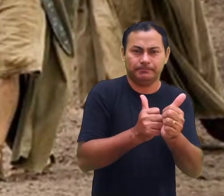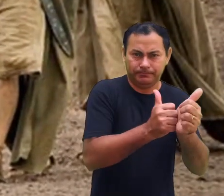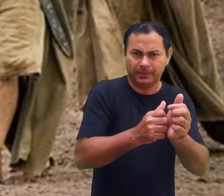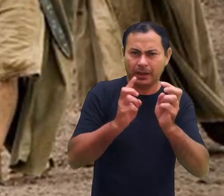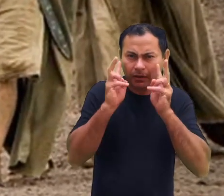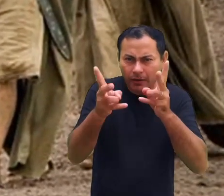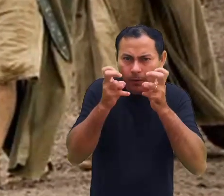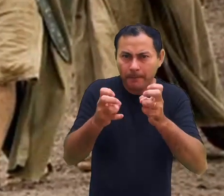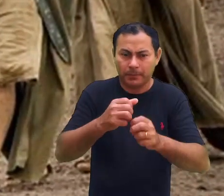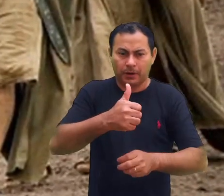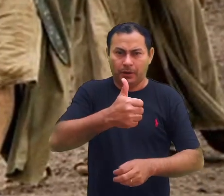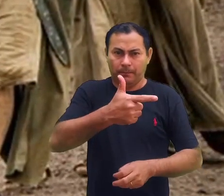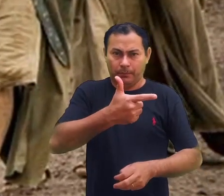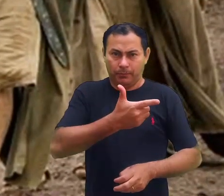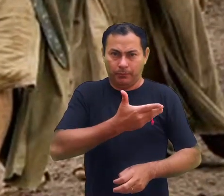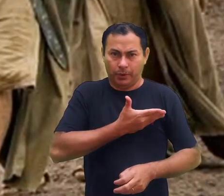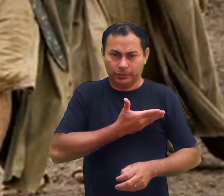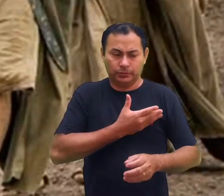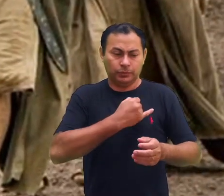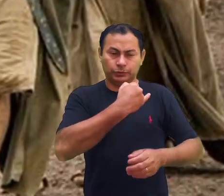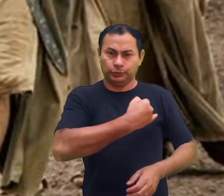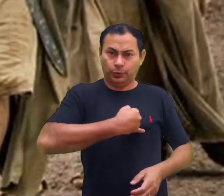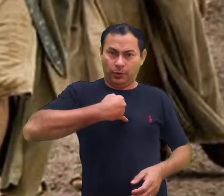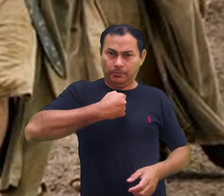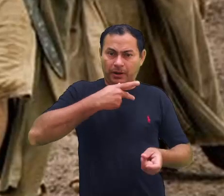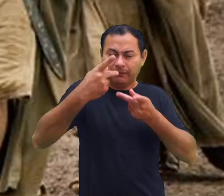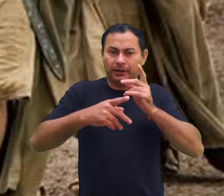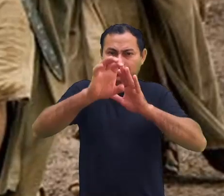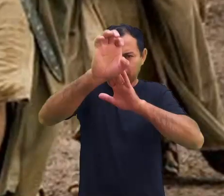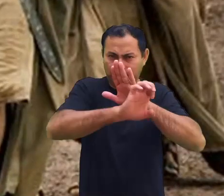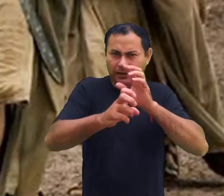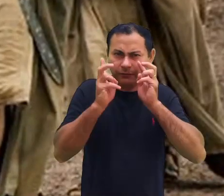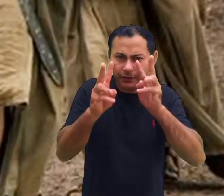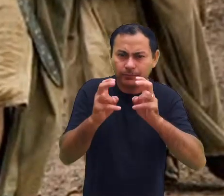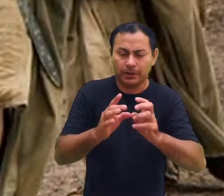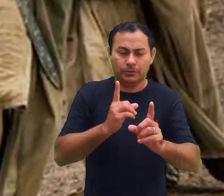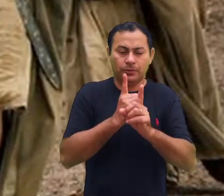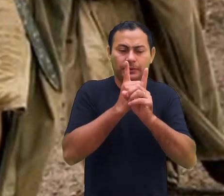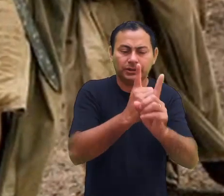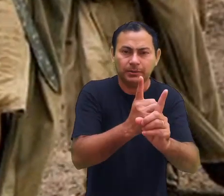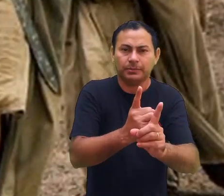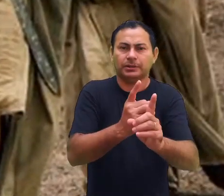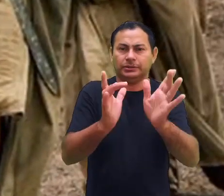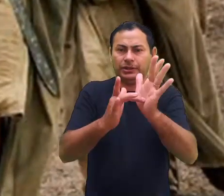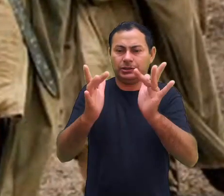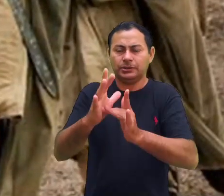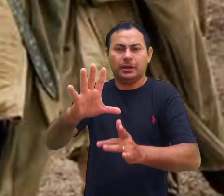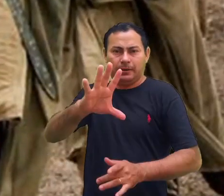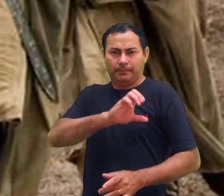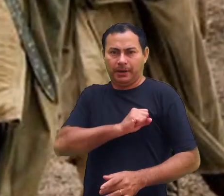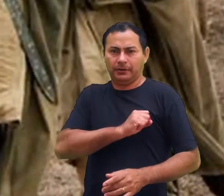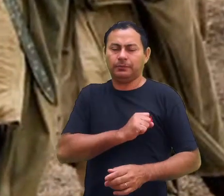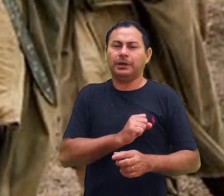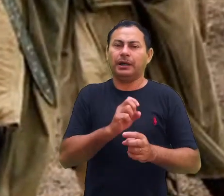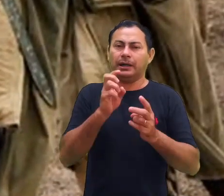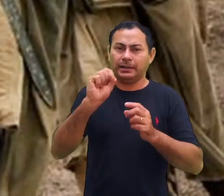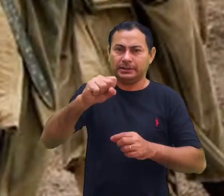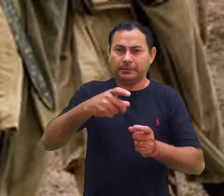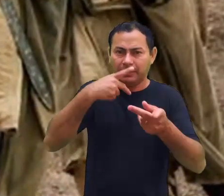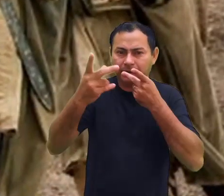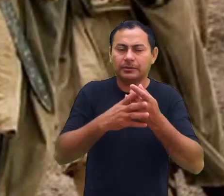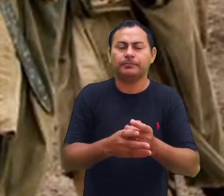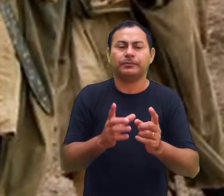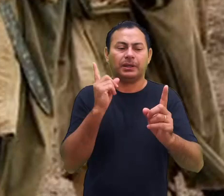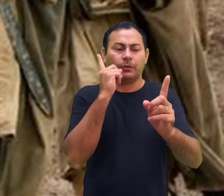Você já reparou como o apóstolo João se refere a ele mesmo no seu evangelho? O discípulo a quem Jesus amava, assim ele